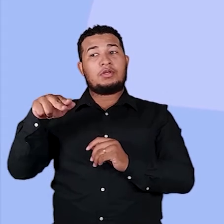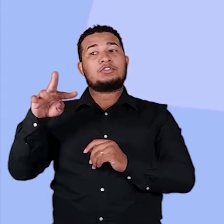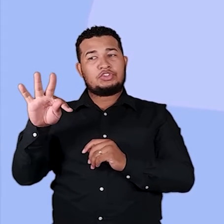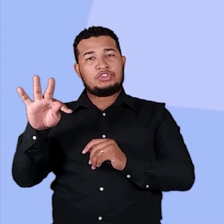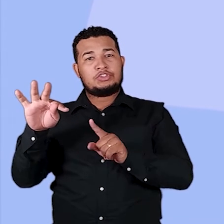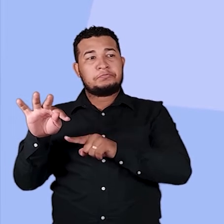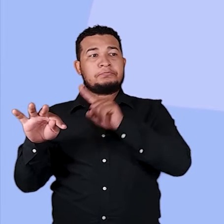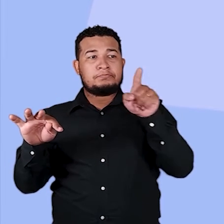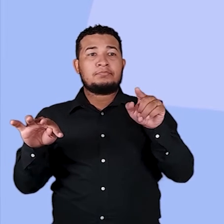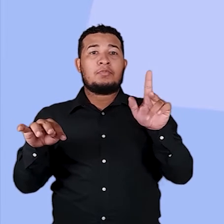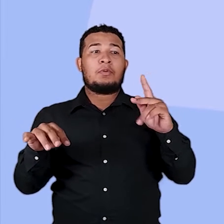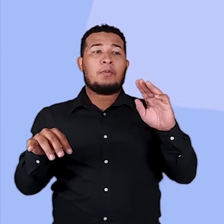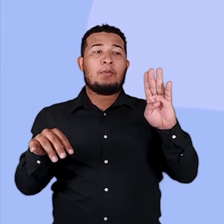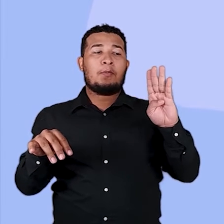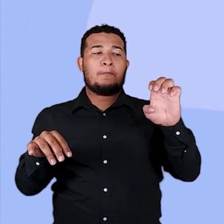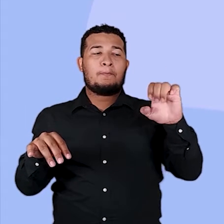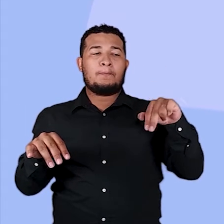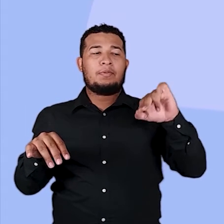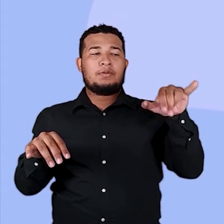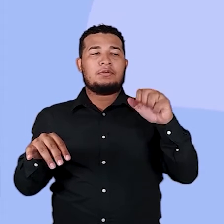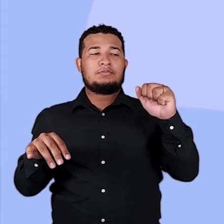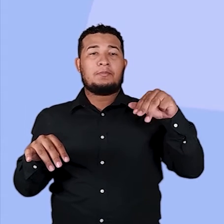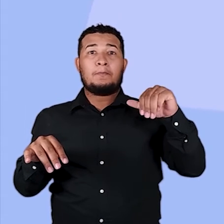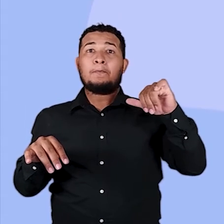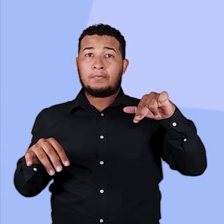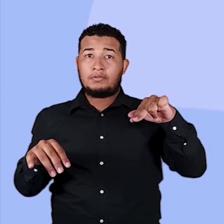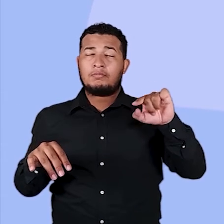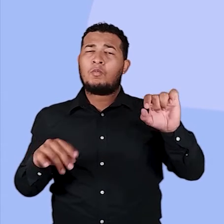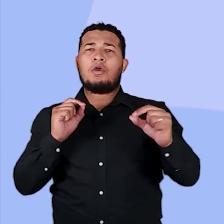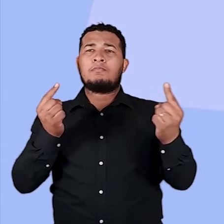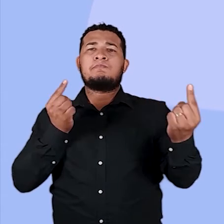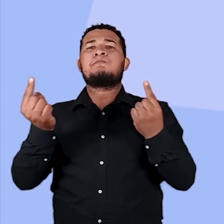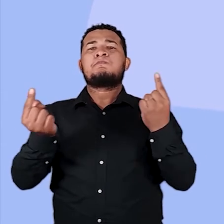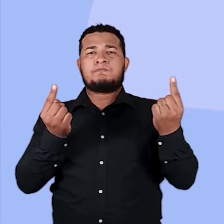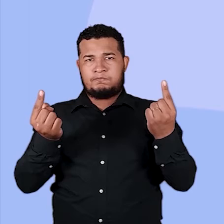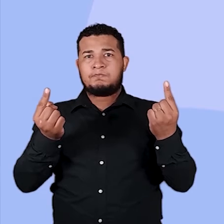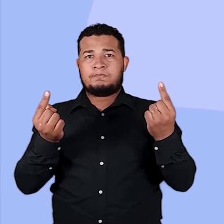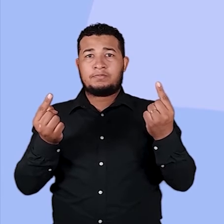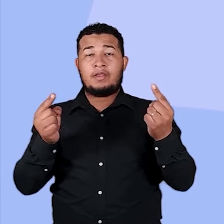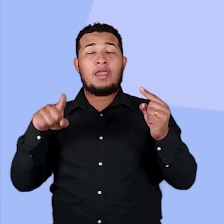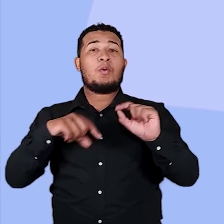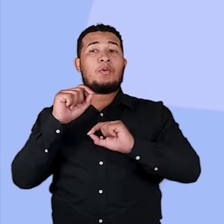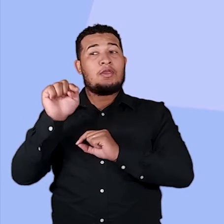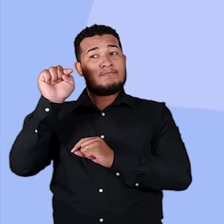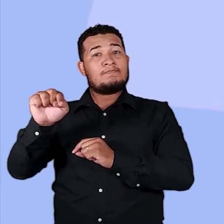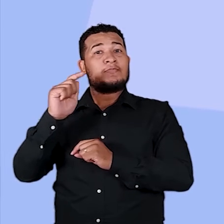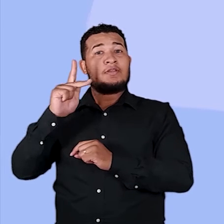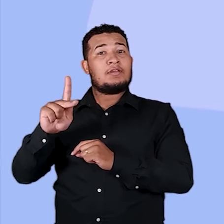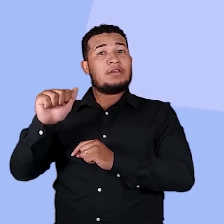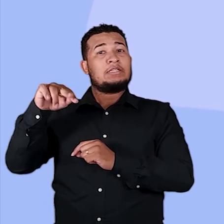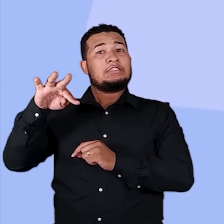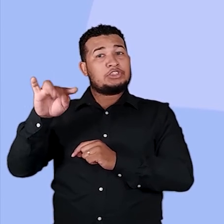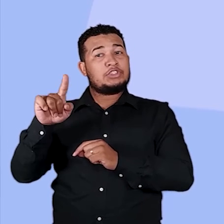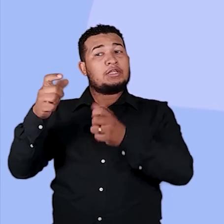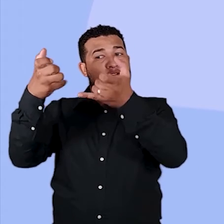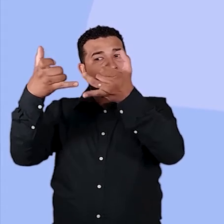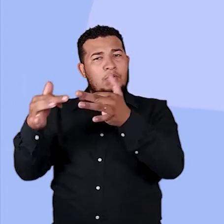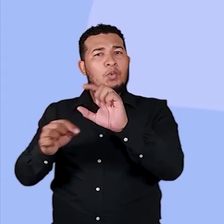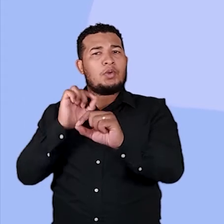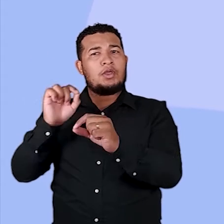em relação à ética do Bentham lá, a diferença de Kant e o utilitarismo, é que para Kant